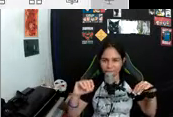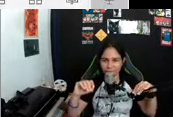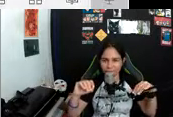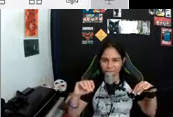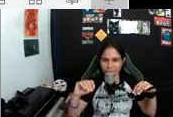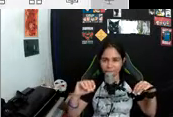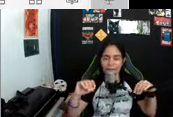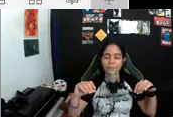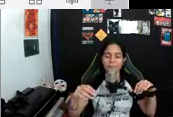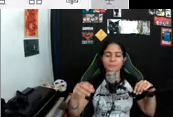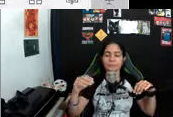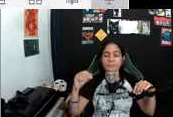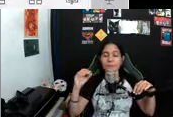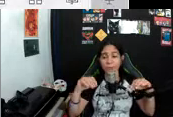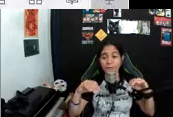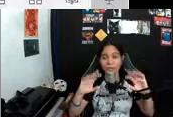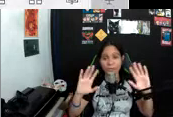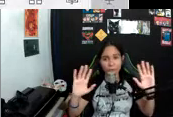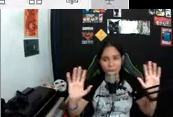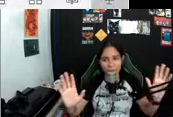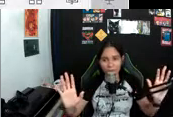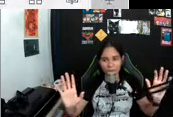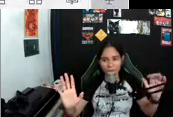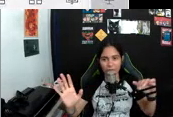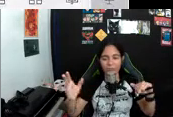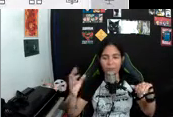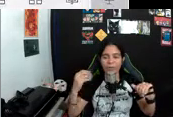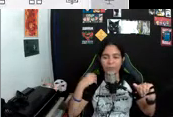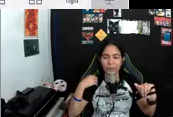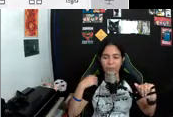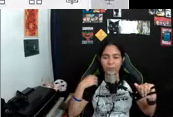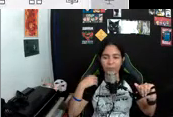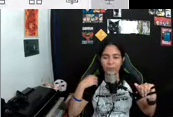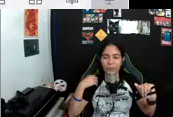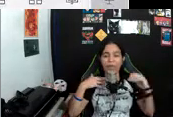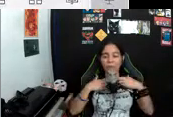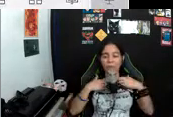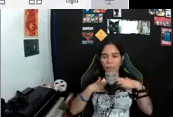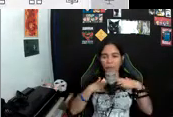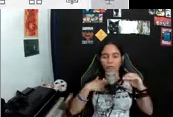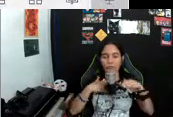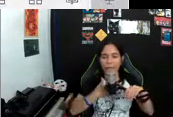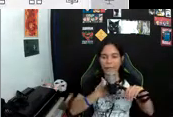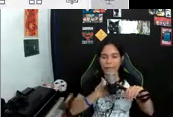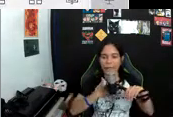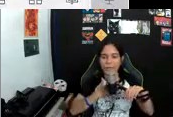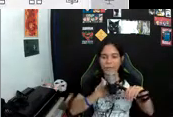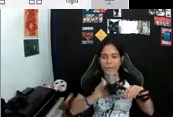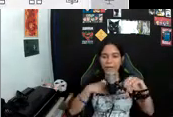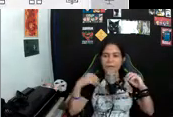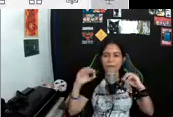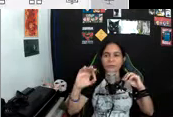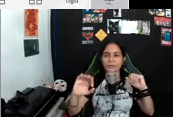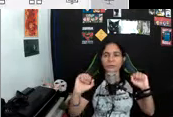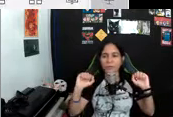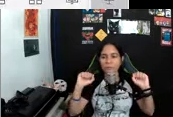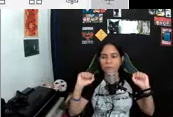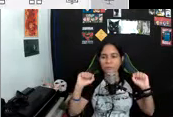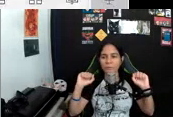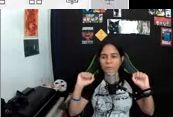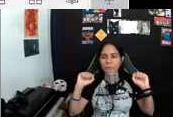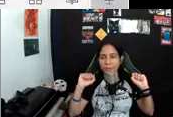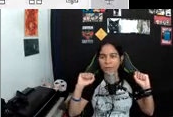situação, tá? Então, existem algumas situações. Por exemplo, vamos supor que eu sou médica, aí sou